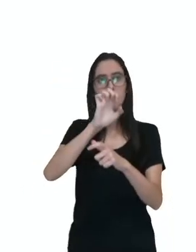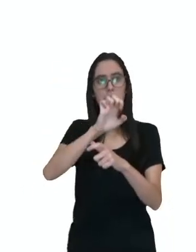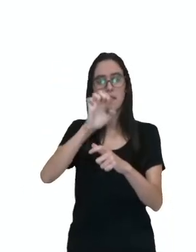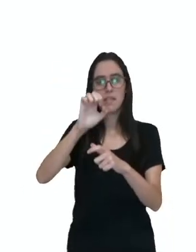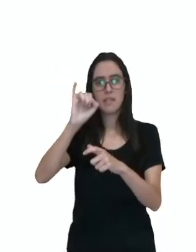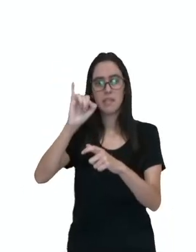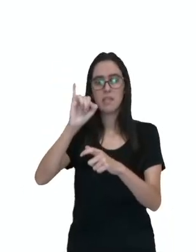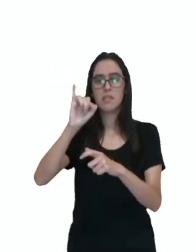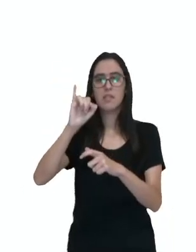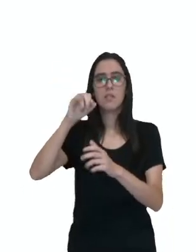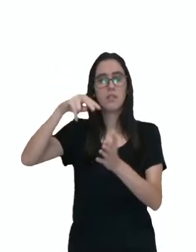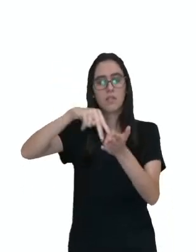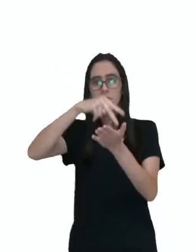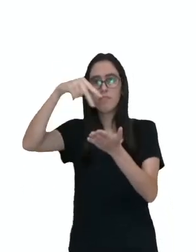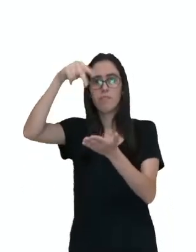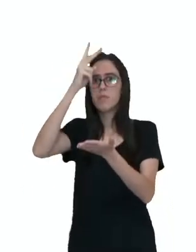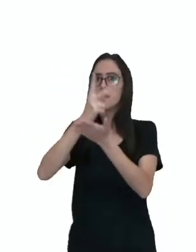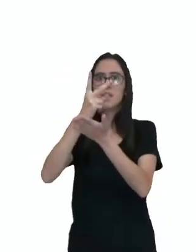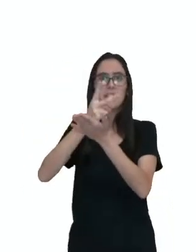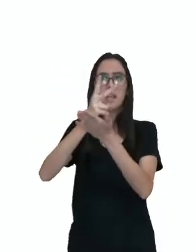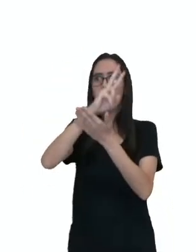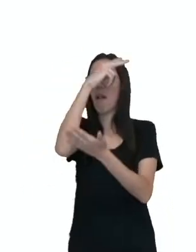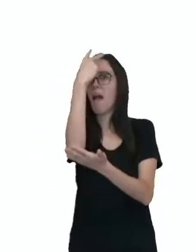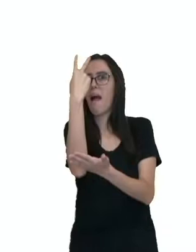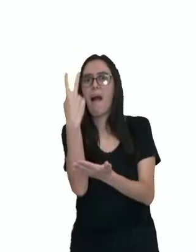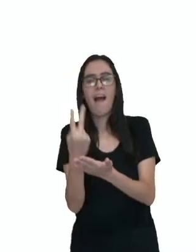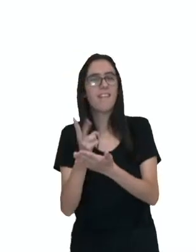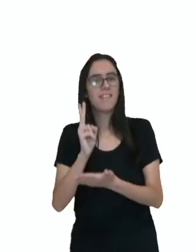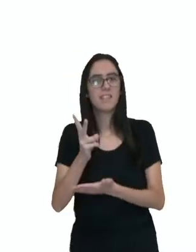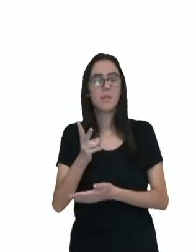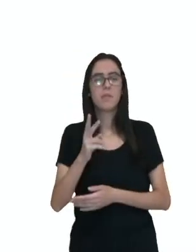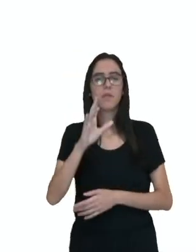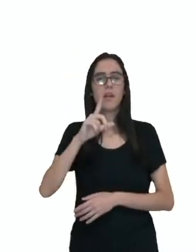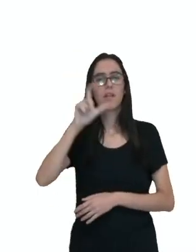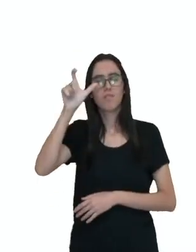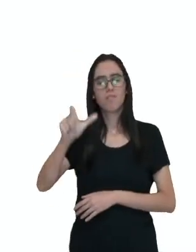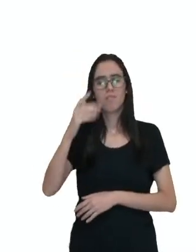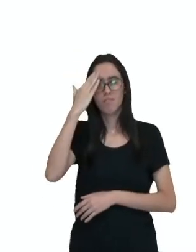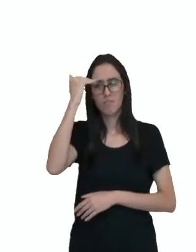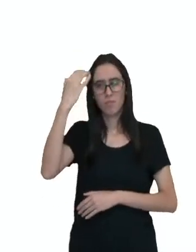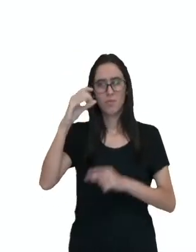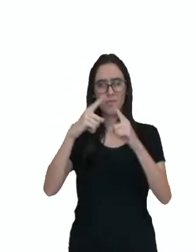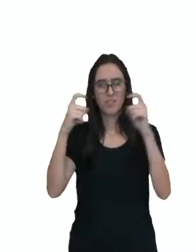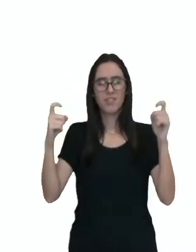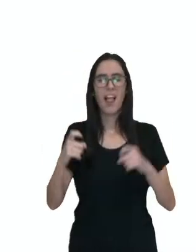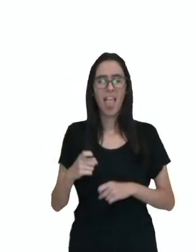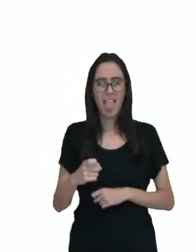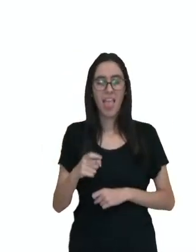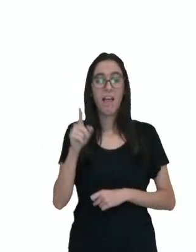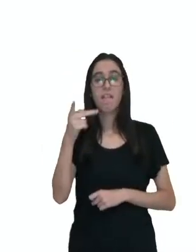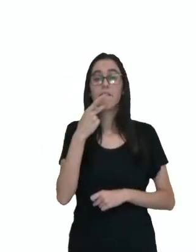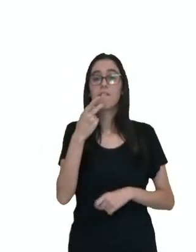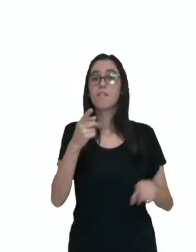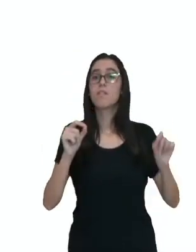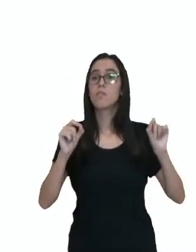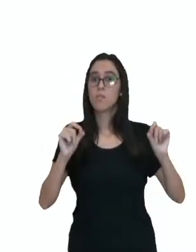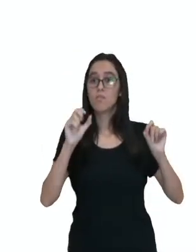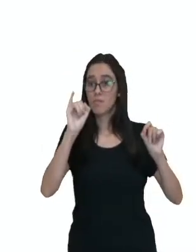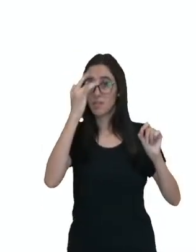queda livre. Segundo Einstein, se uma pessoa cair incessantemente, não poderá sentir o próprio